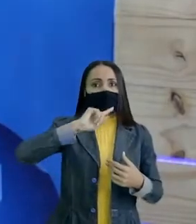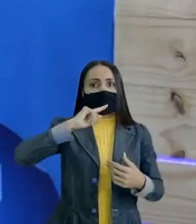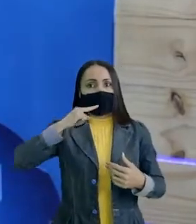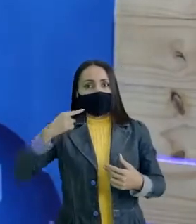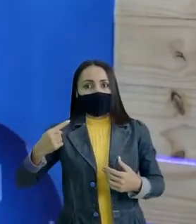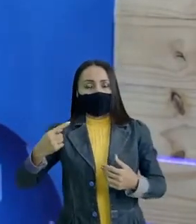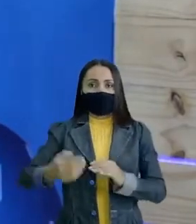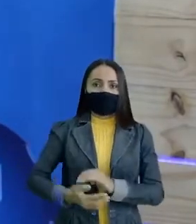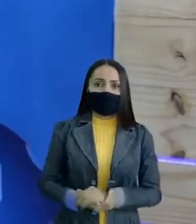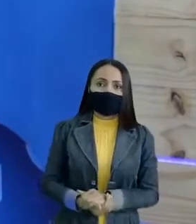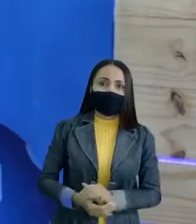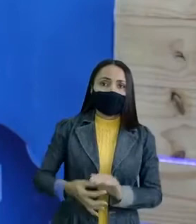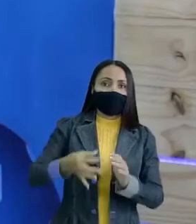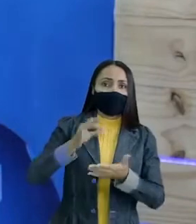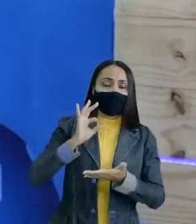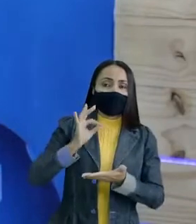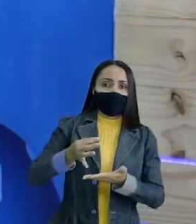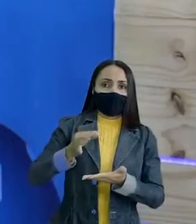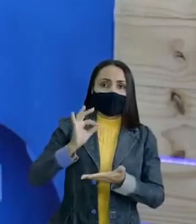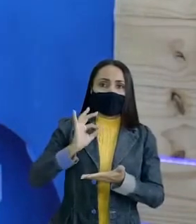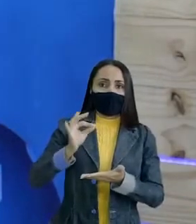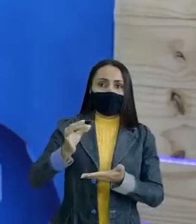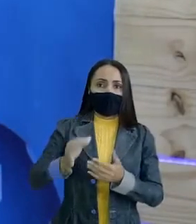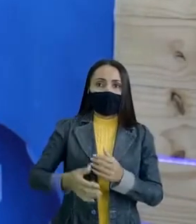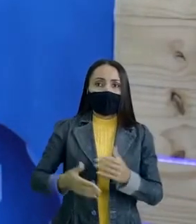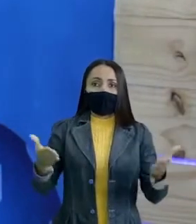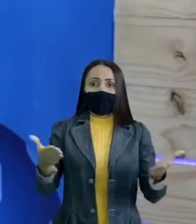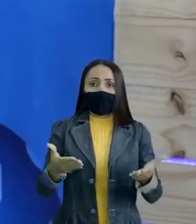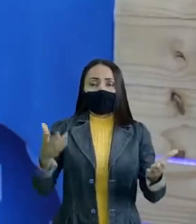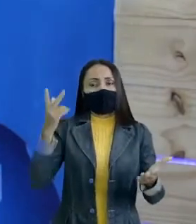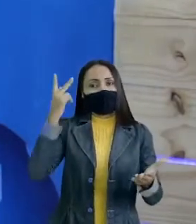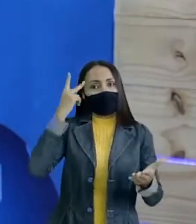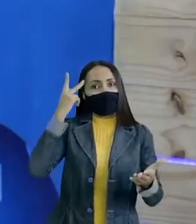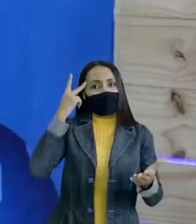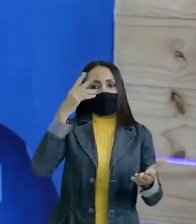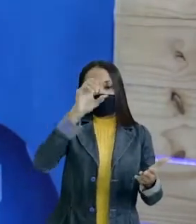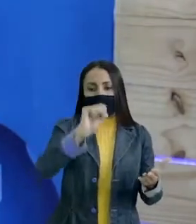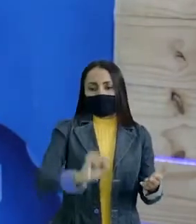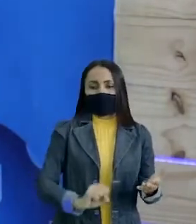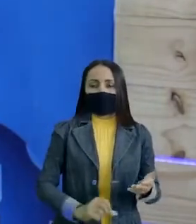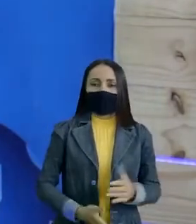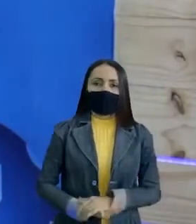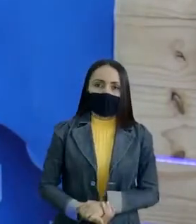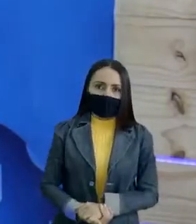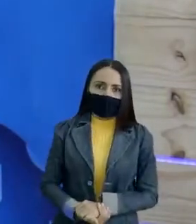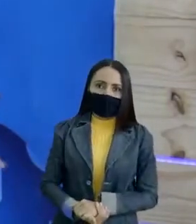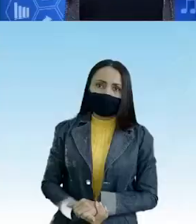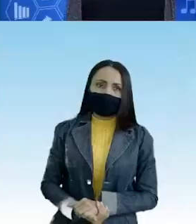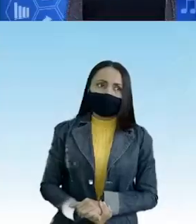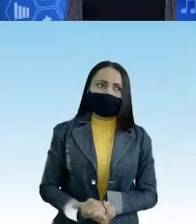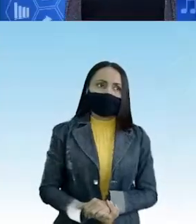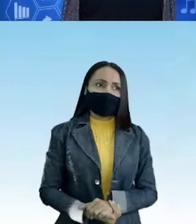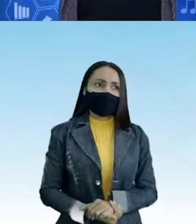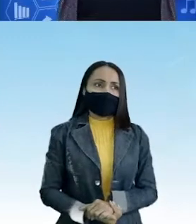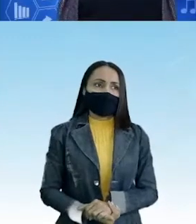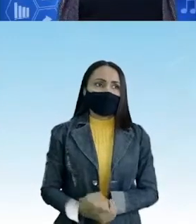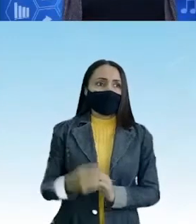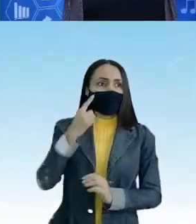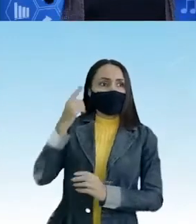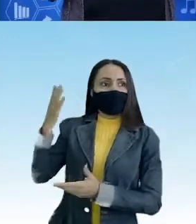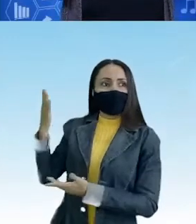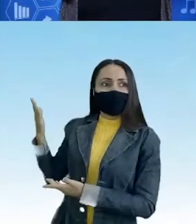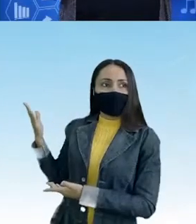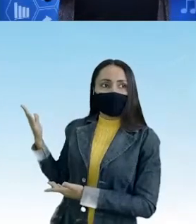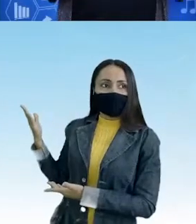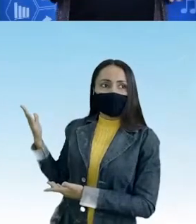e café, lá em São Vicente, que hoje é São Paulo do Sudeste. Veja aí um